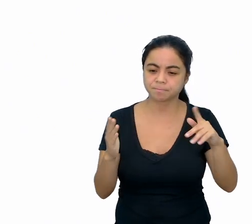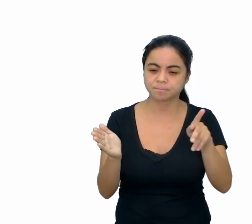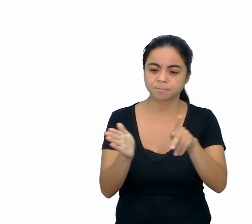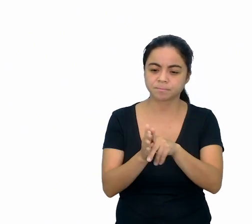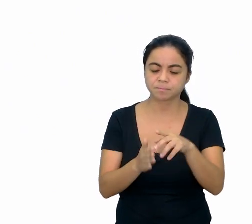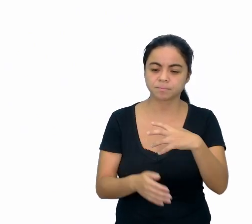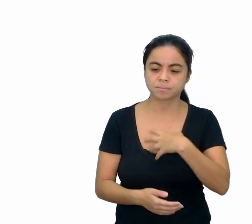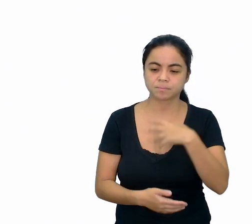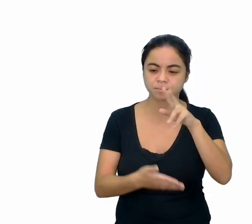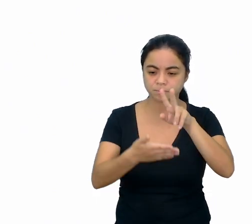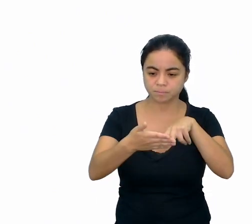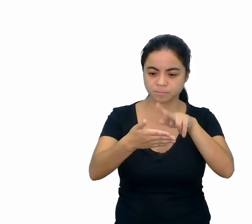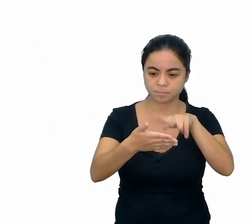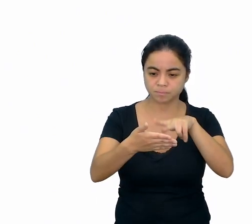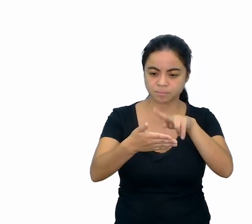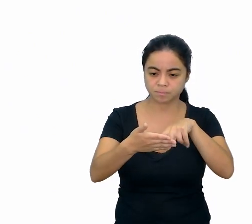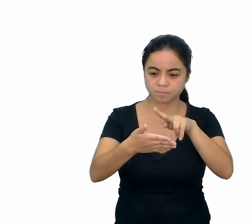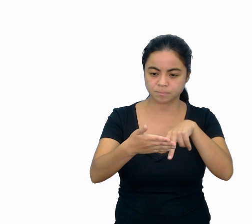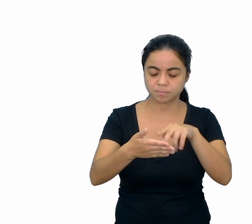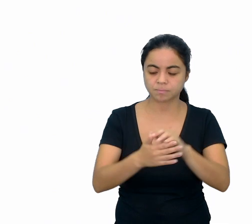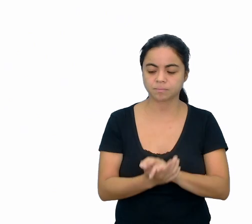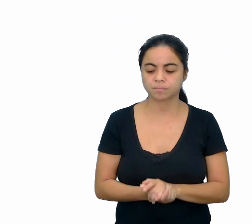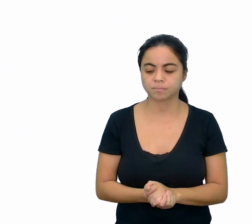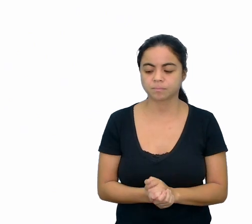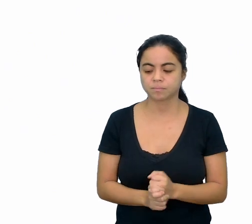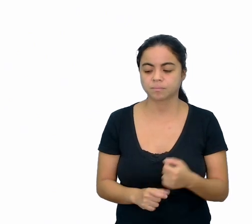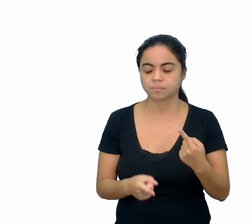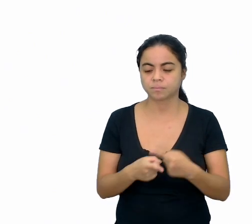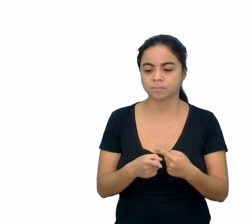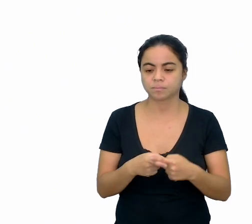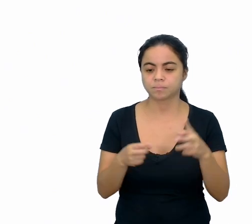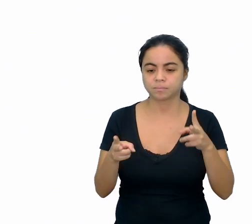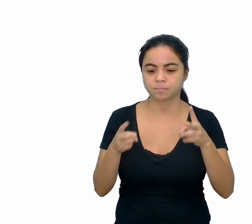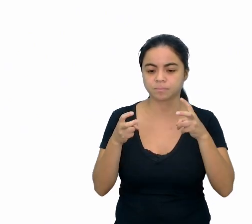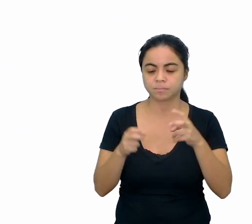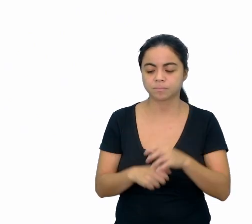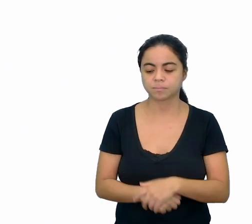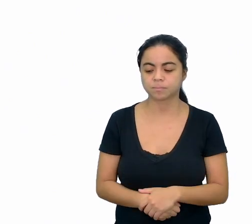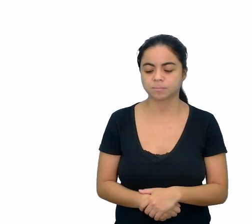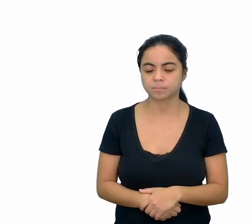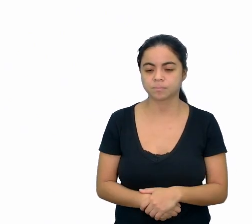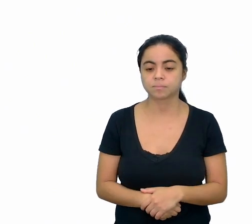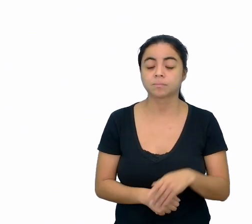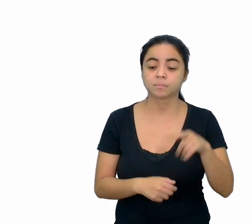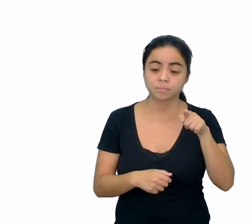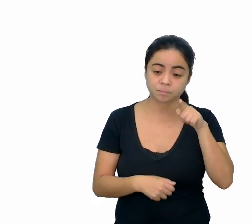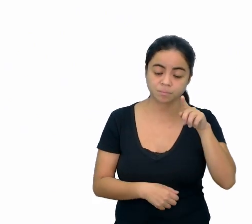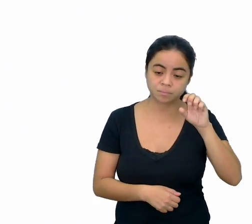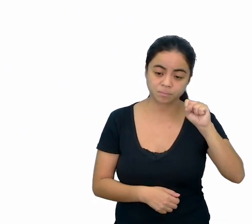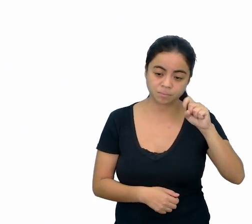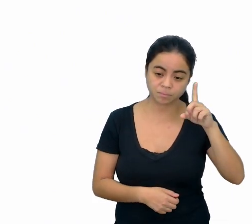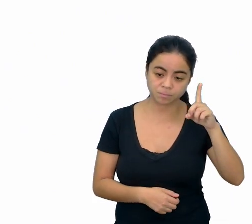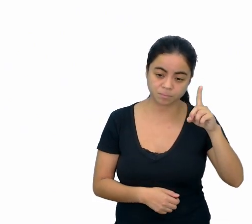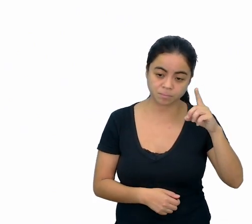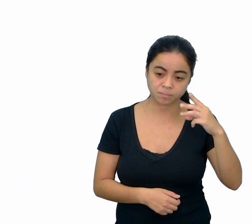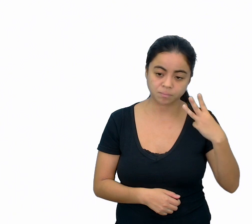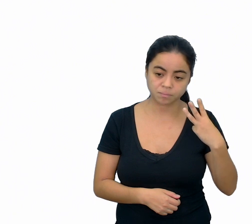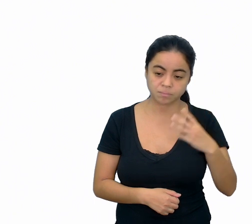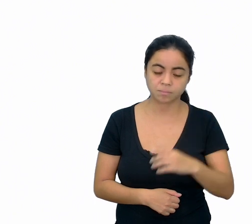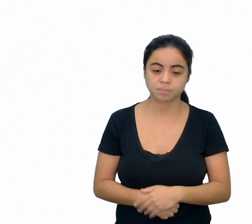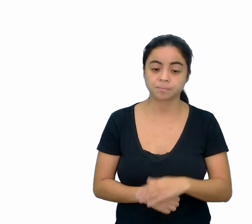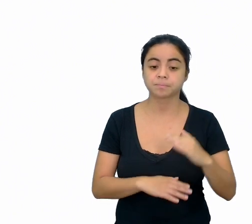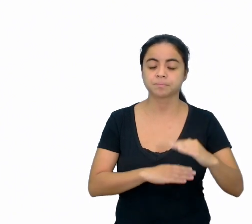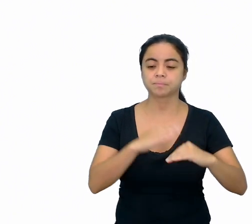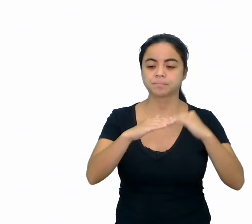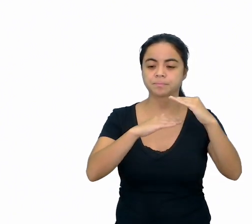gente está falando, né, tanto aí, porque a gente percebe essa sequência desenvolve aquilo que a